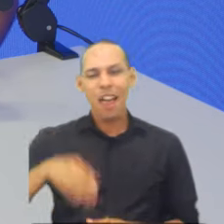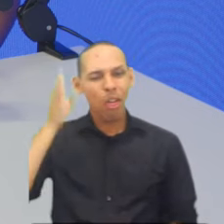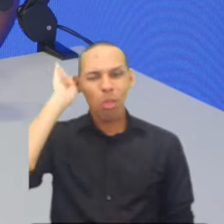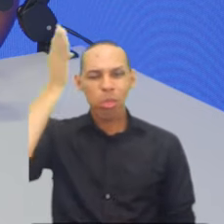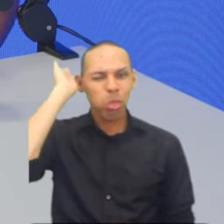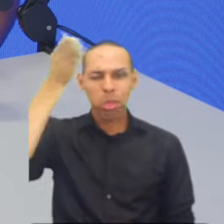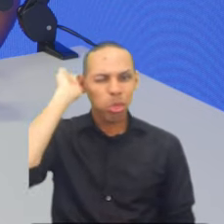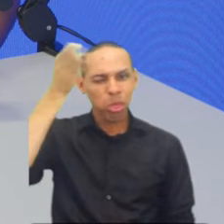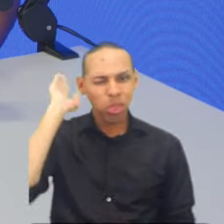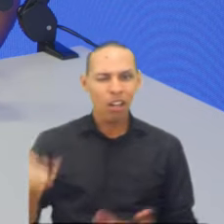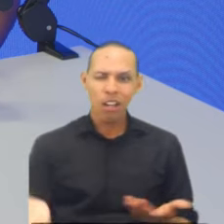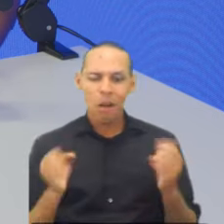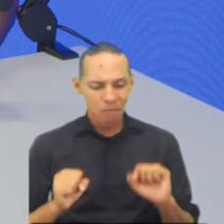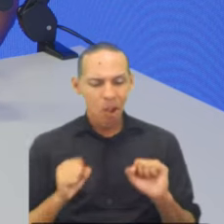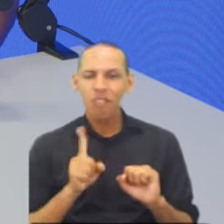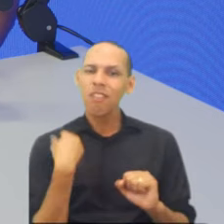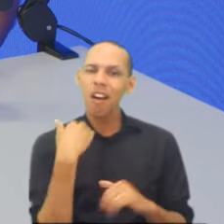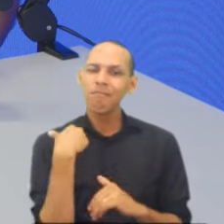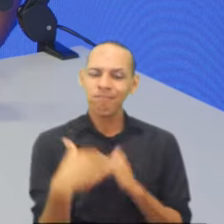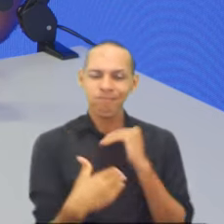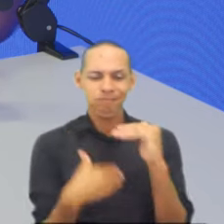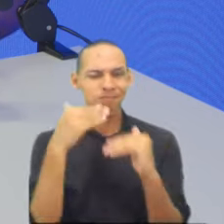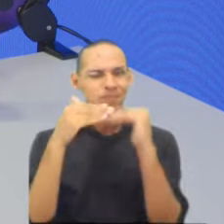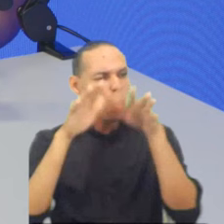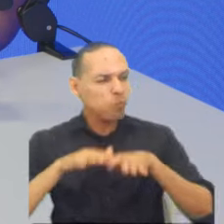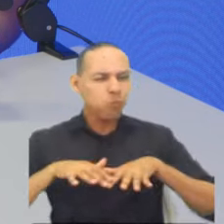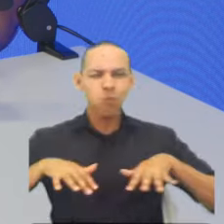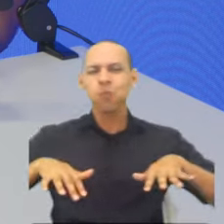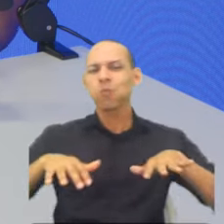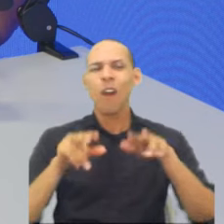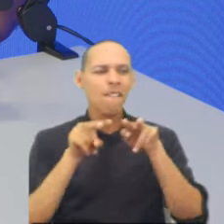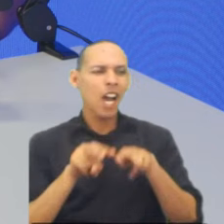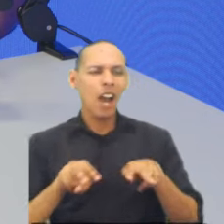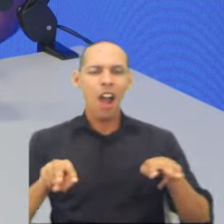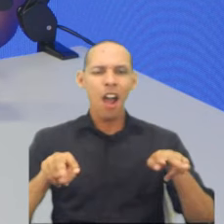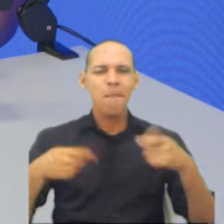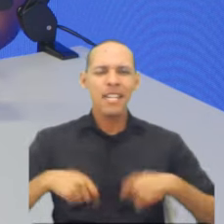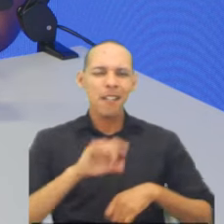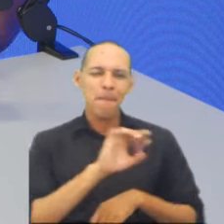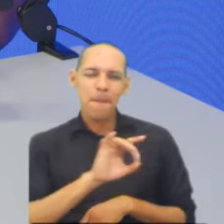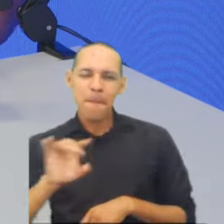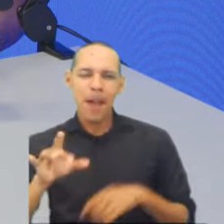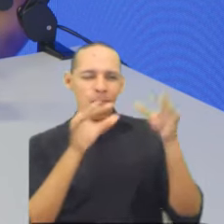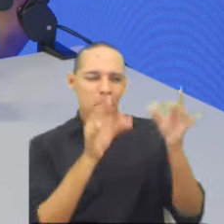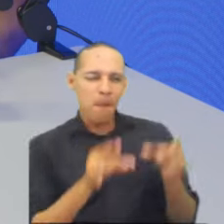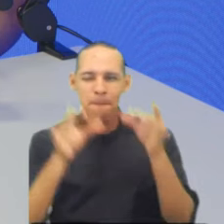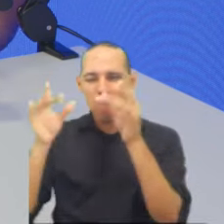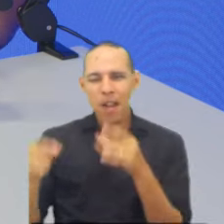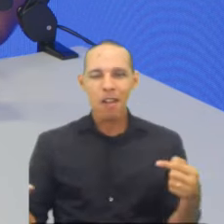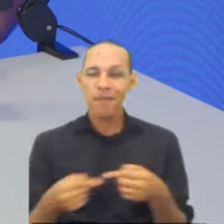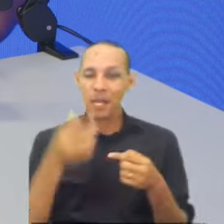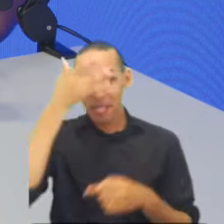burrice é burrice que poderíamos avançar para todos eh olhando necessidades específicas que nós pessoas com